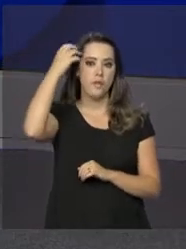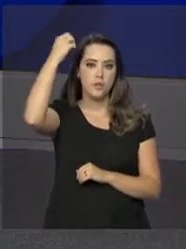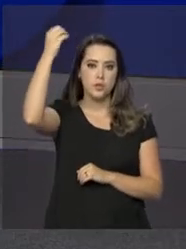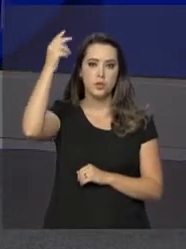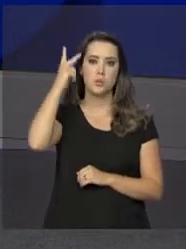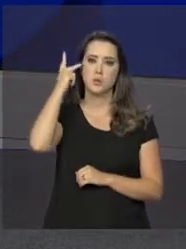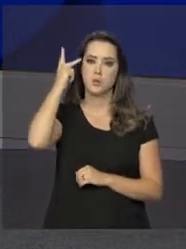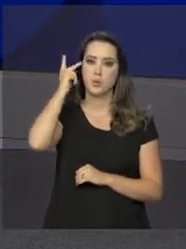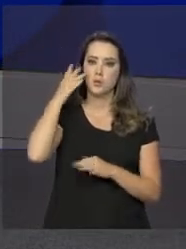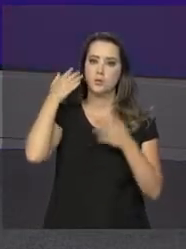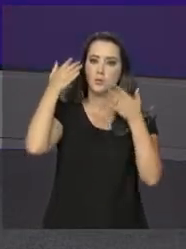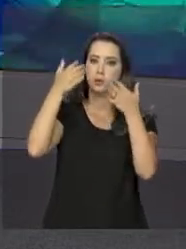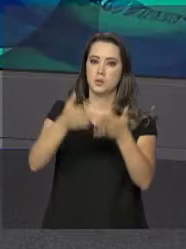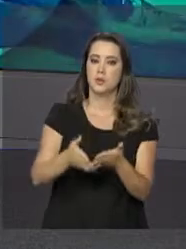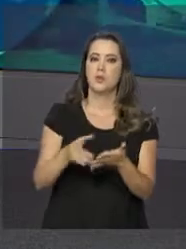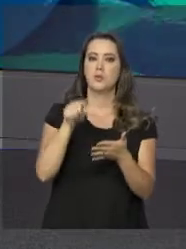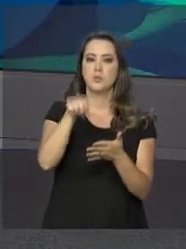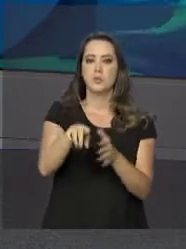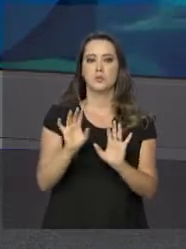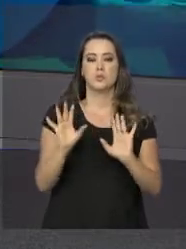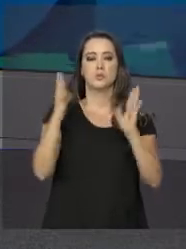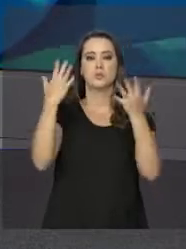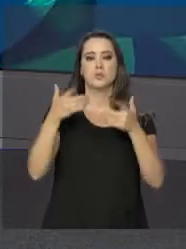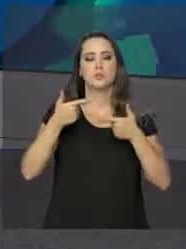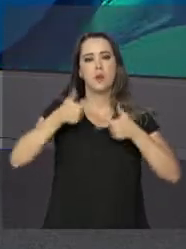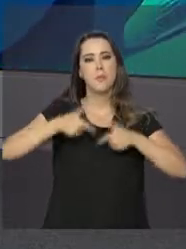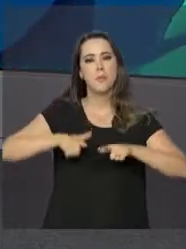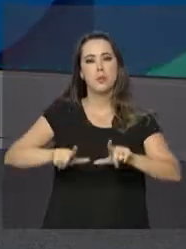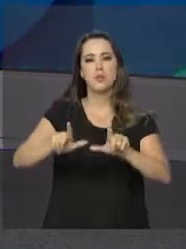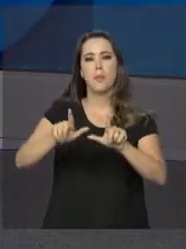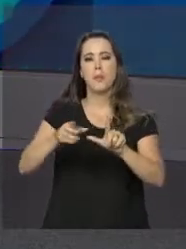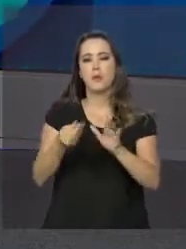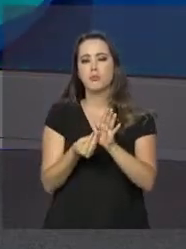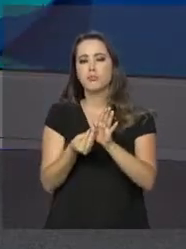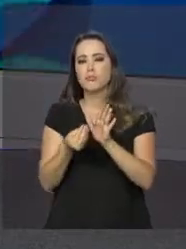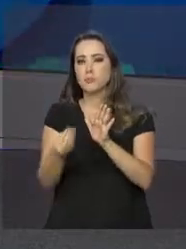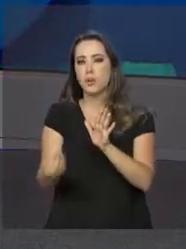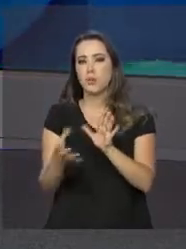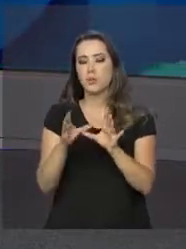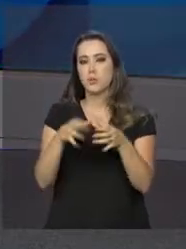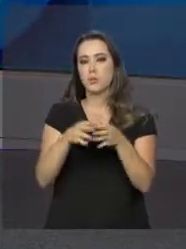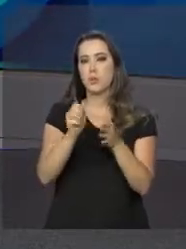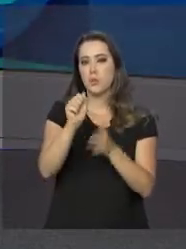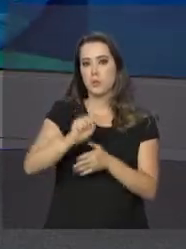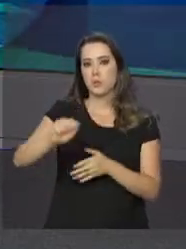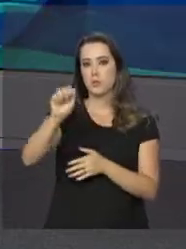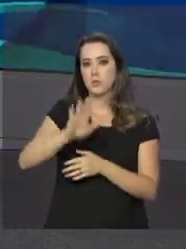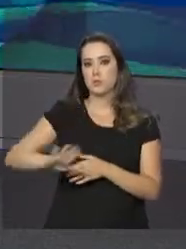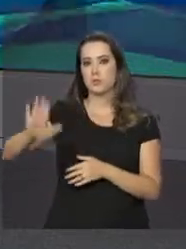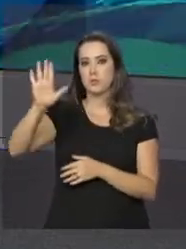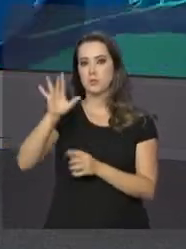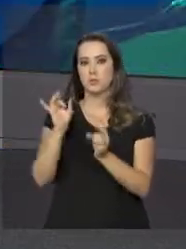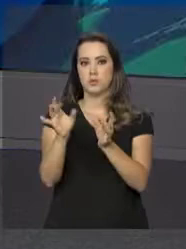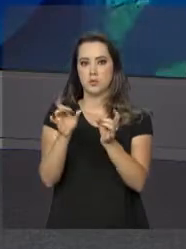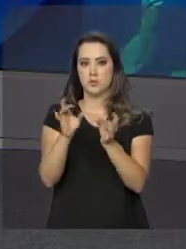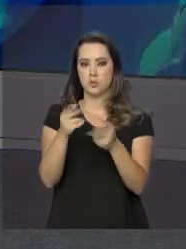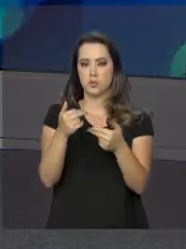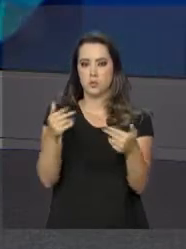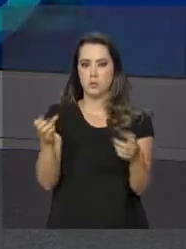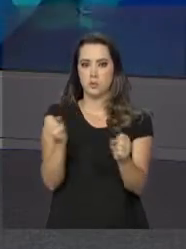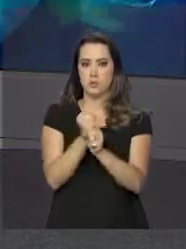embarcou para são paulo onde participa daqui a pouco da cerimônia de premiação da associação nacional dos comerciantes de material de construção